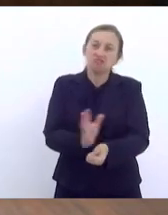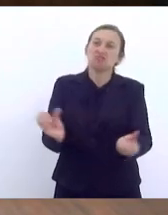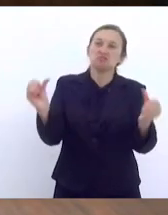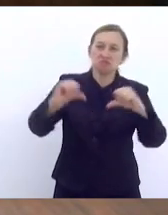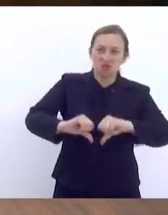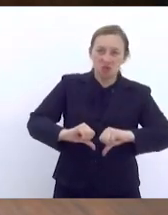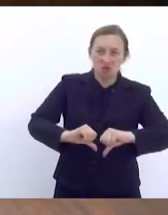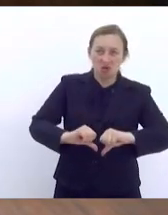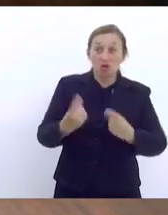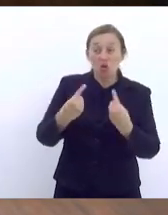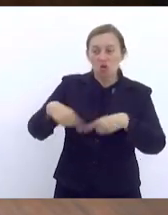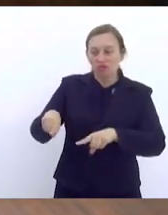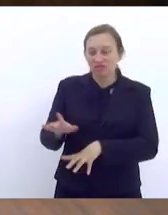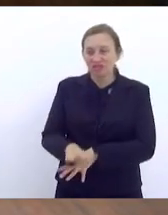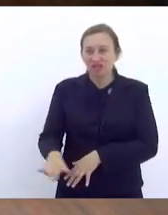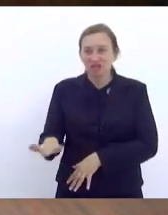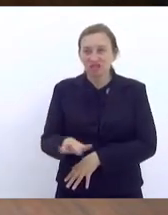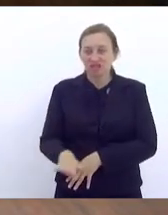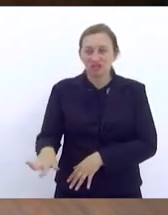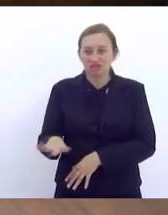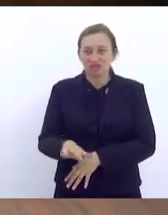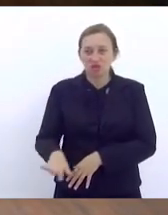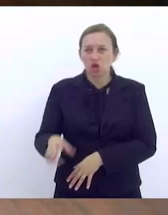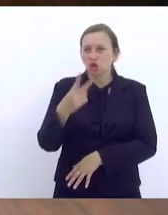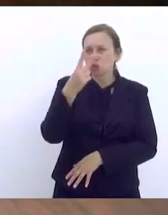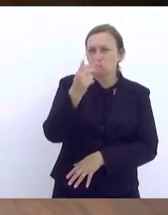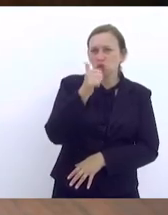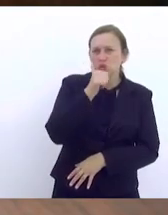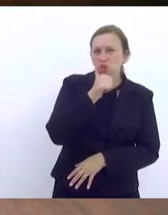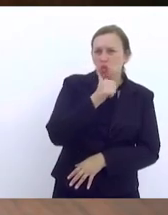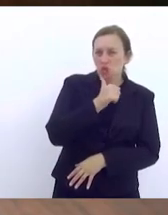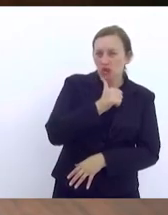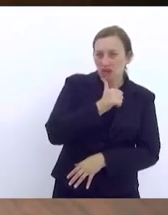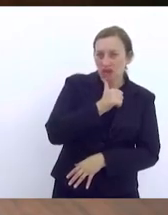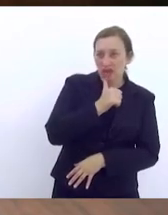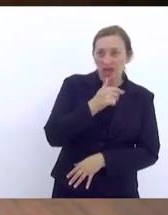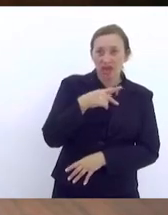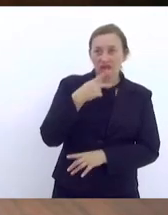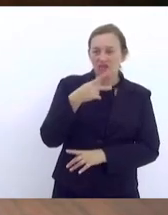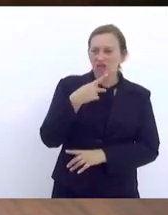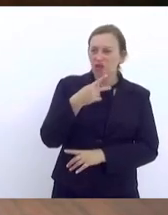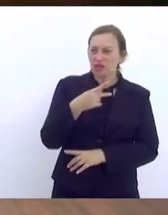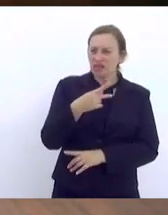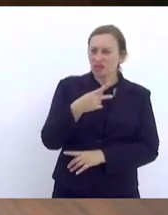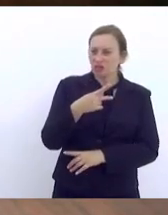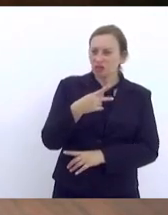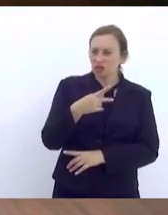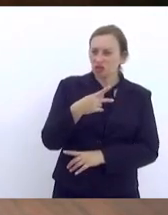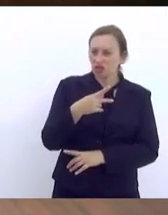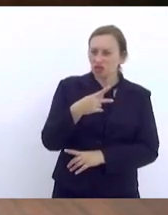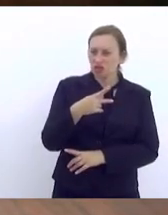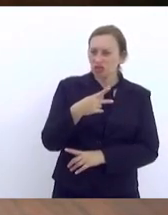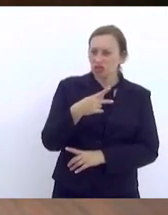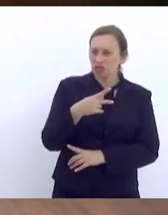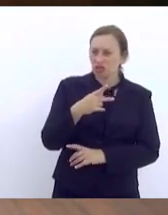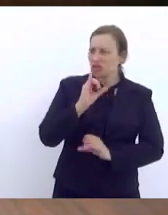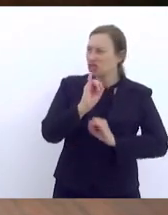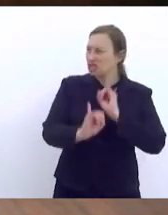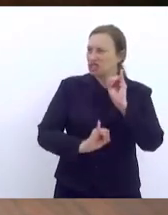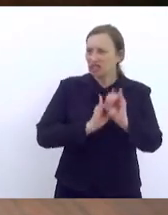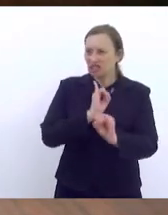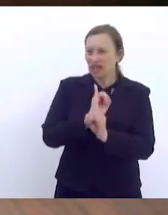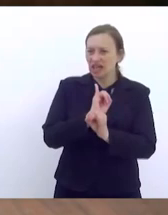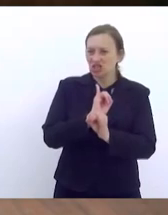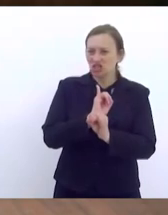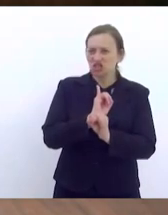contra criança duas mulheres que se dizem influenciadoras dando presente